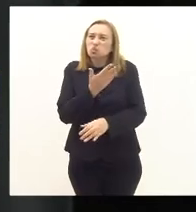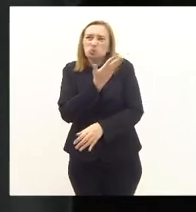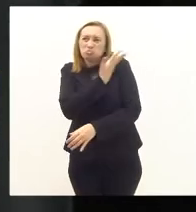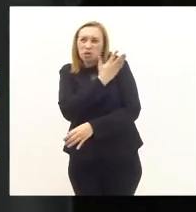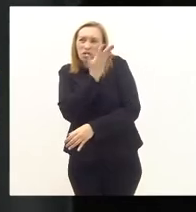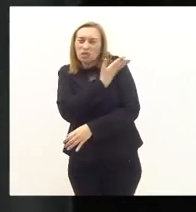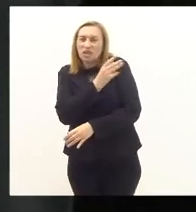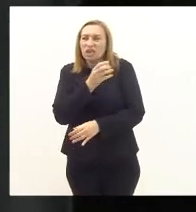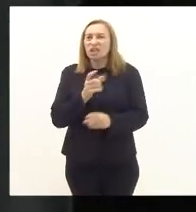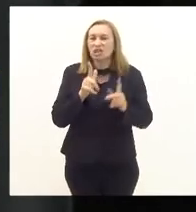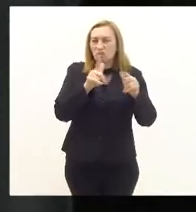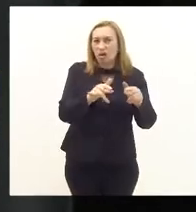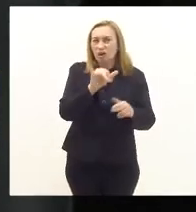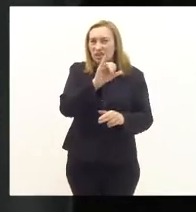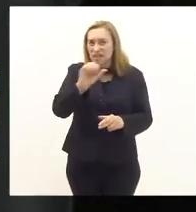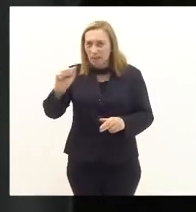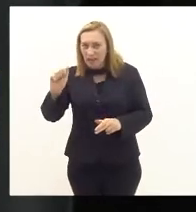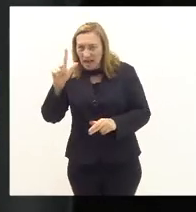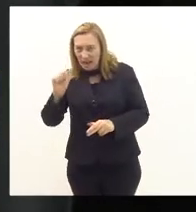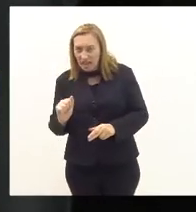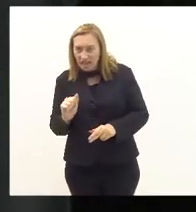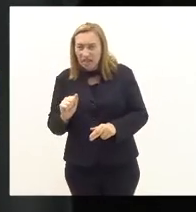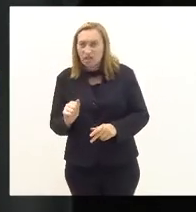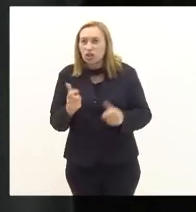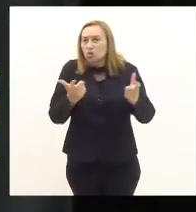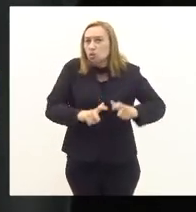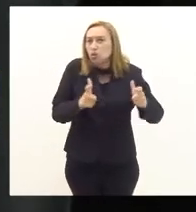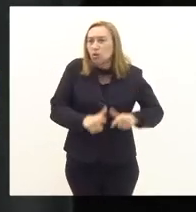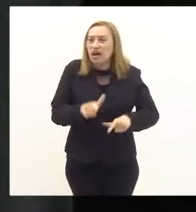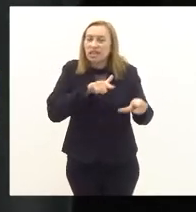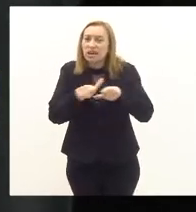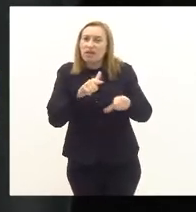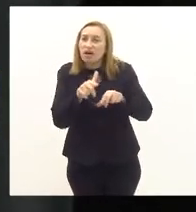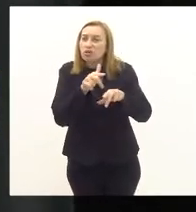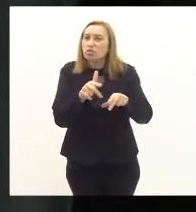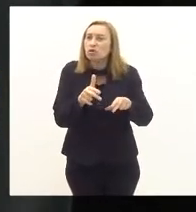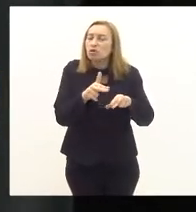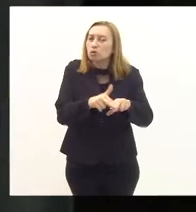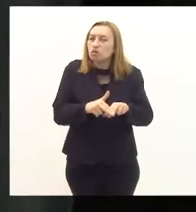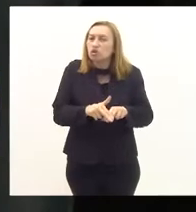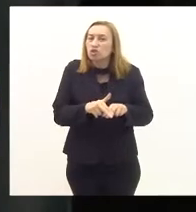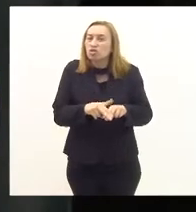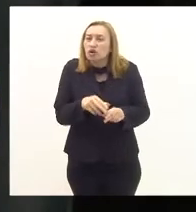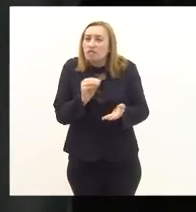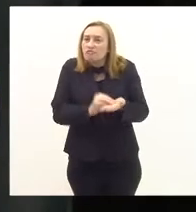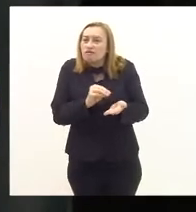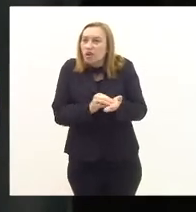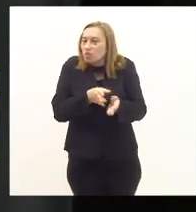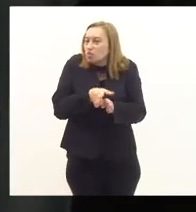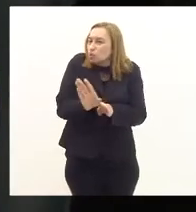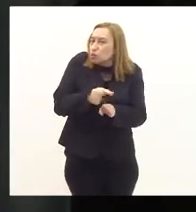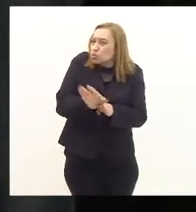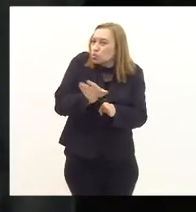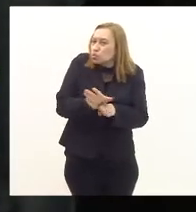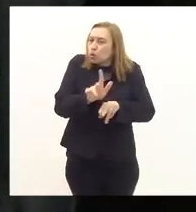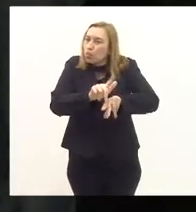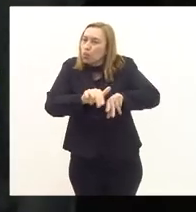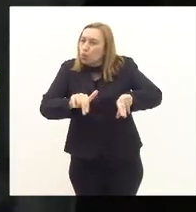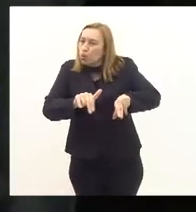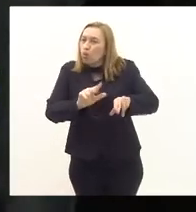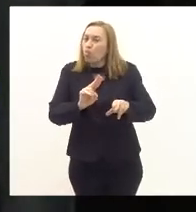no caso da Isabela Barbosa, no local de trabalho por conta da orientação sexual ou